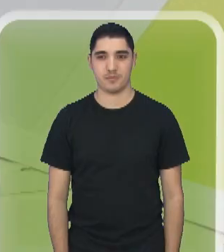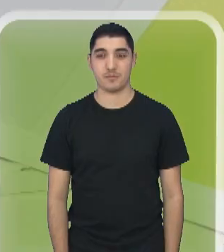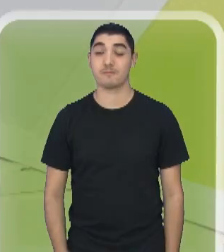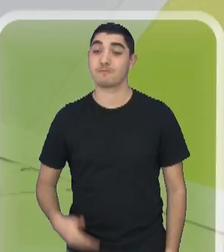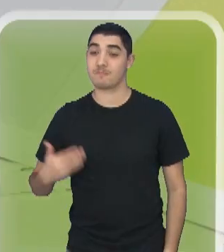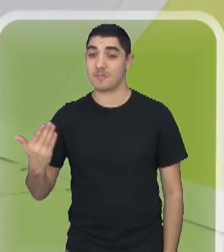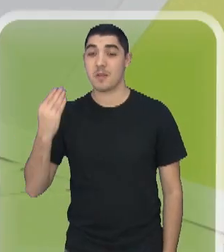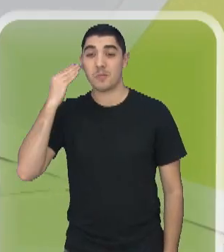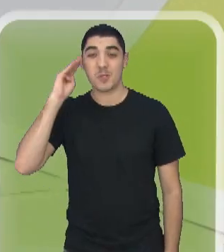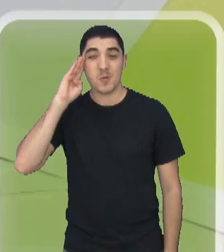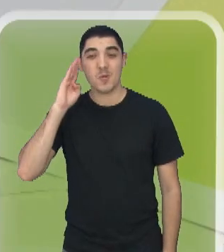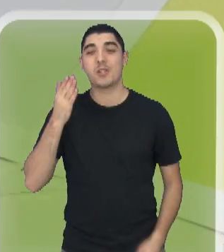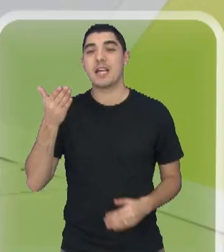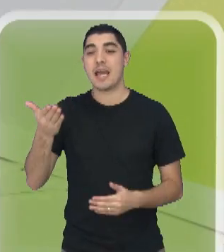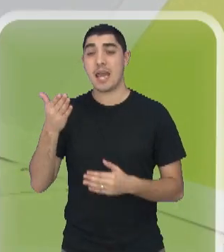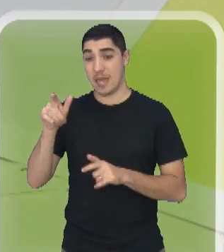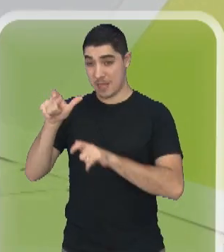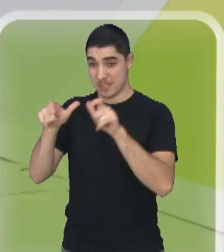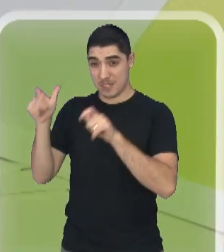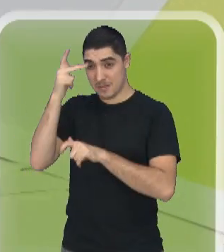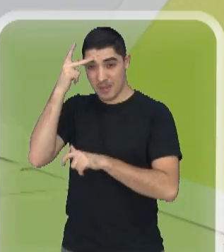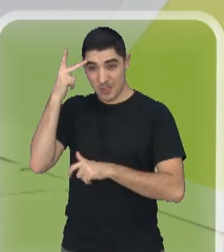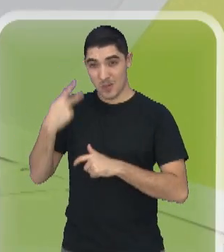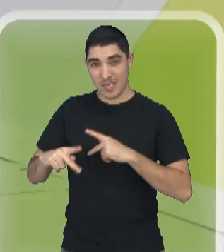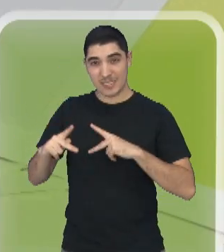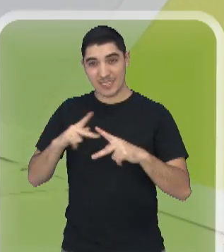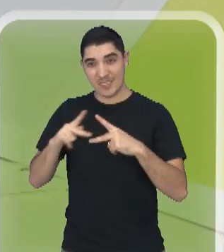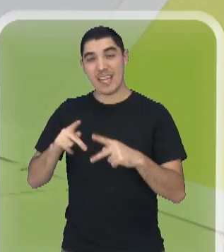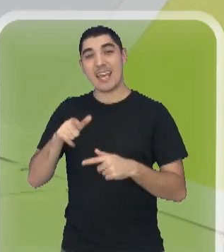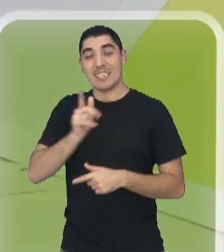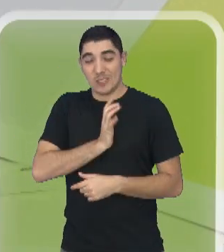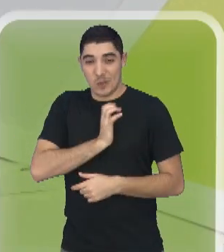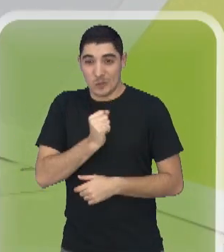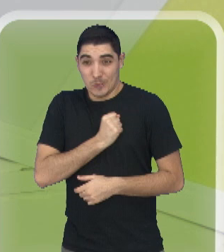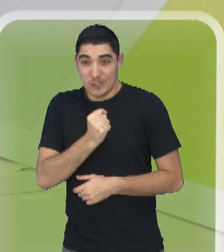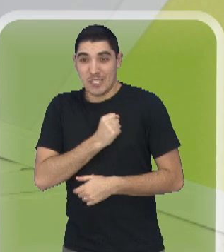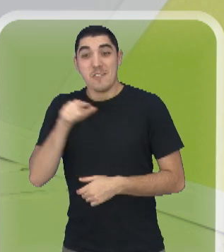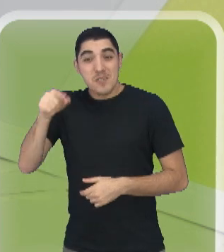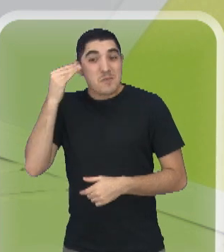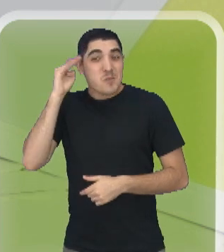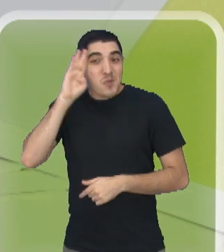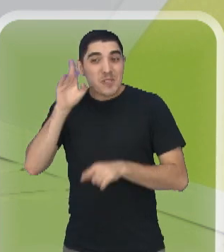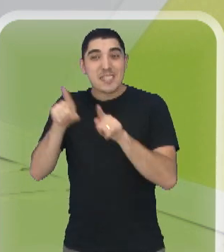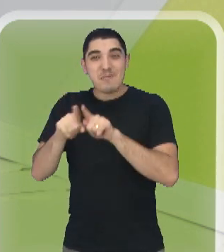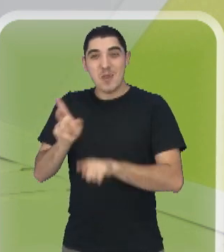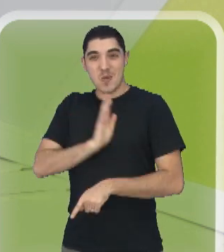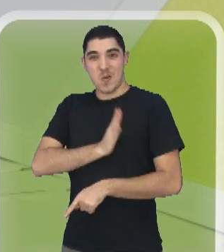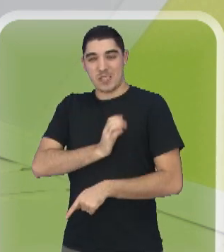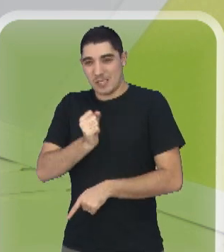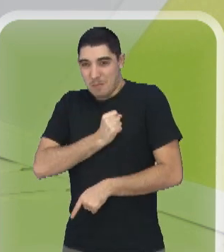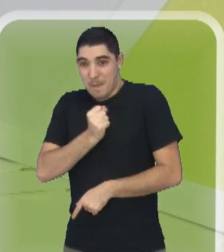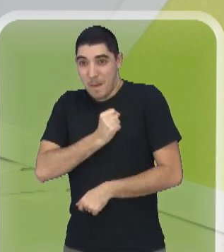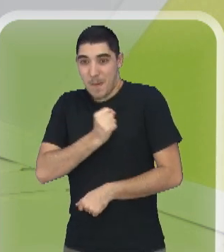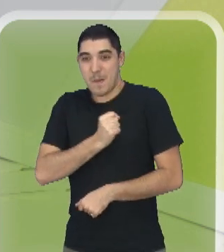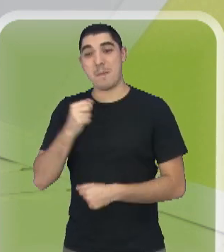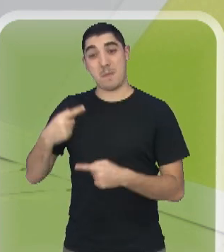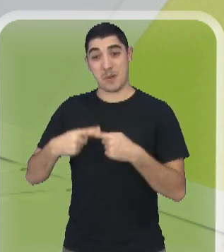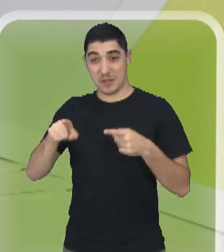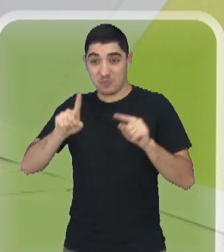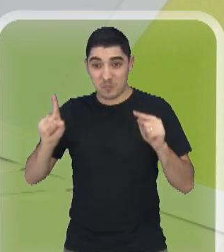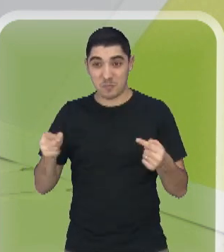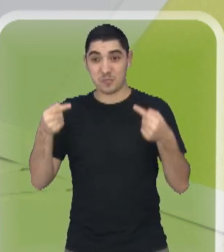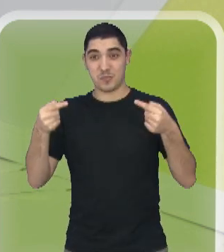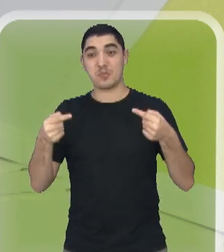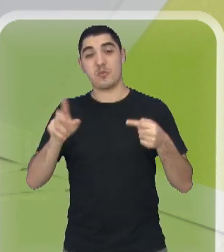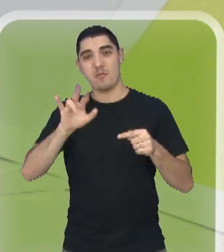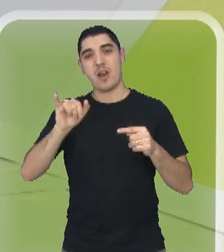Brunão, o coração do Joseense está palpitando, o seu coração está palpitando, né, Brunão? Por essa grande decisão, o São José que vai